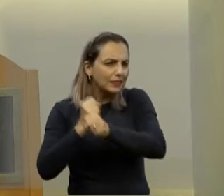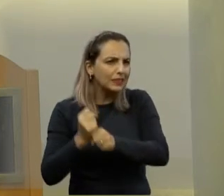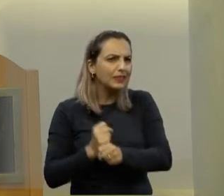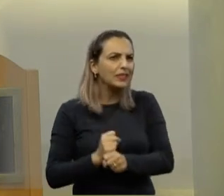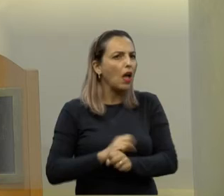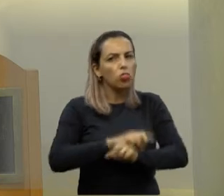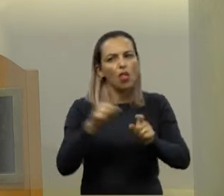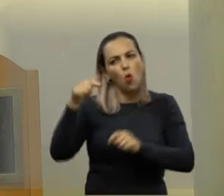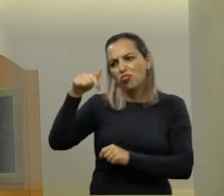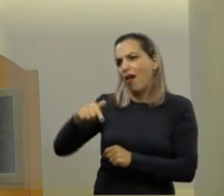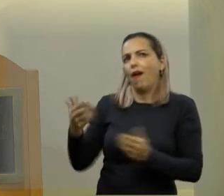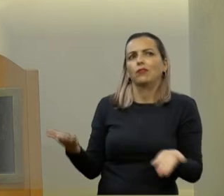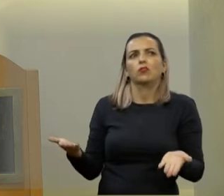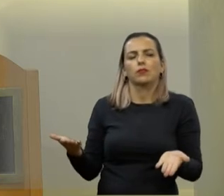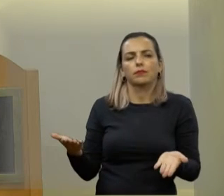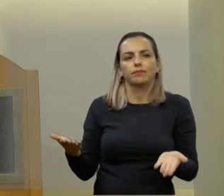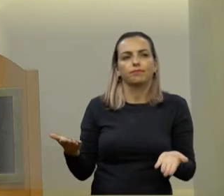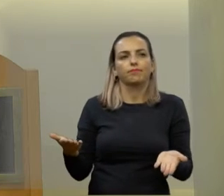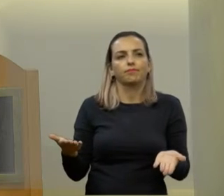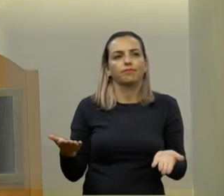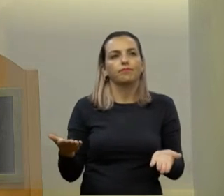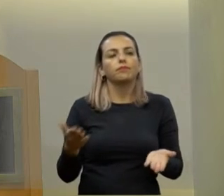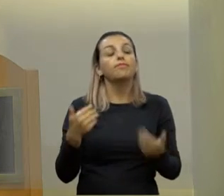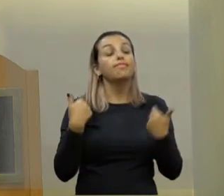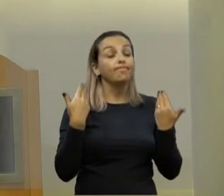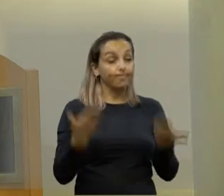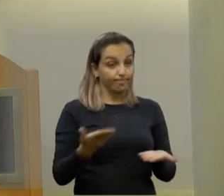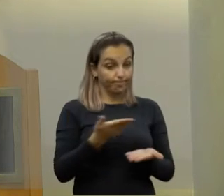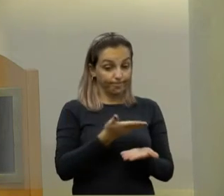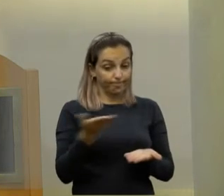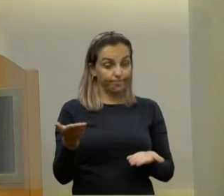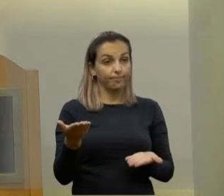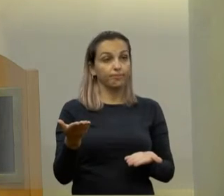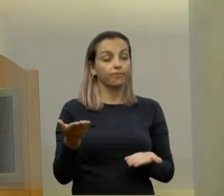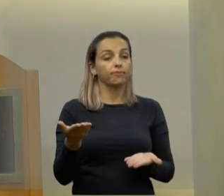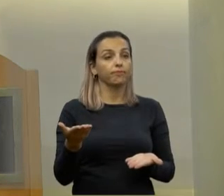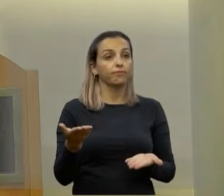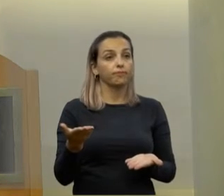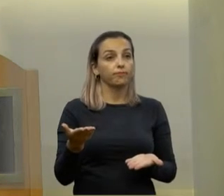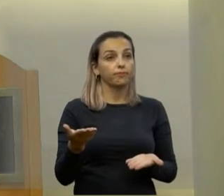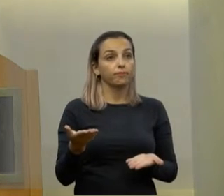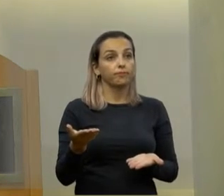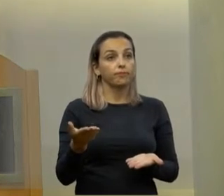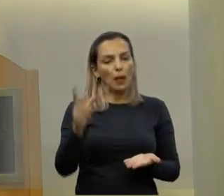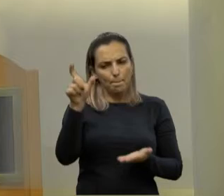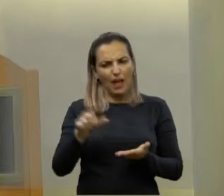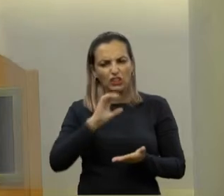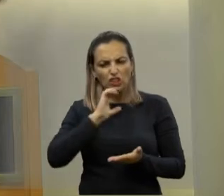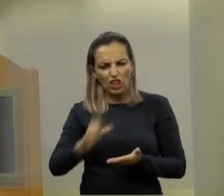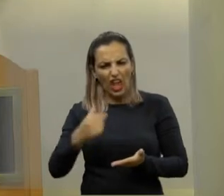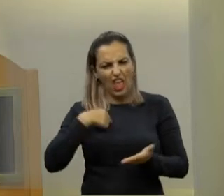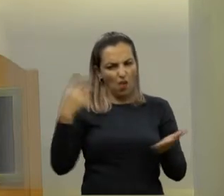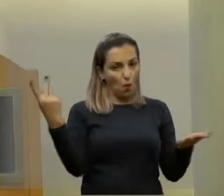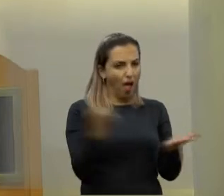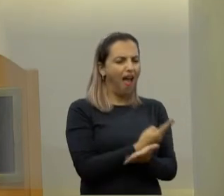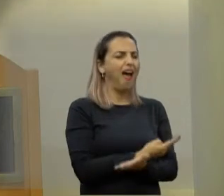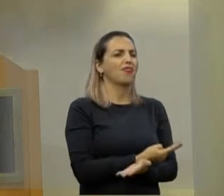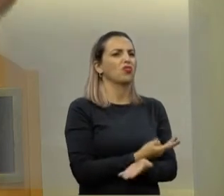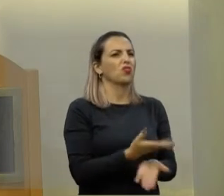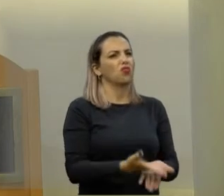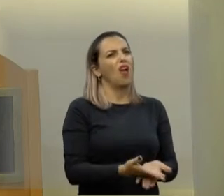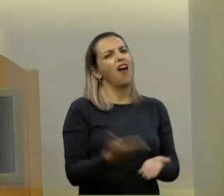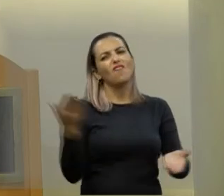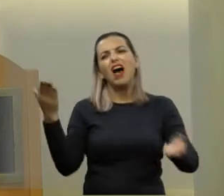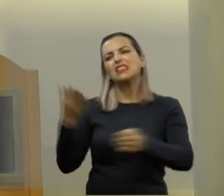7 e 10 a 12 bom então e quem criticou falou que eu tava equivocado vai